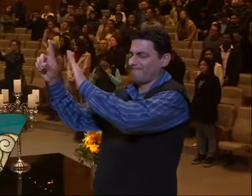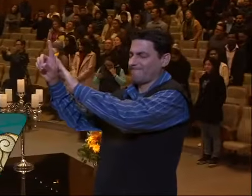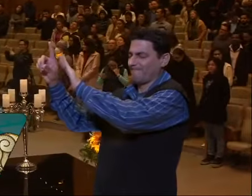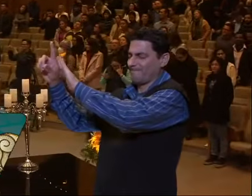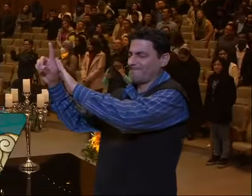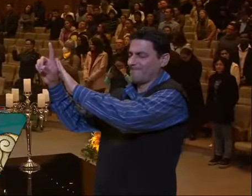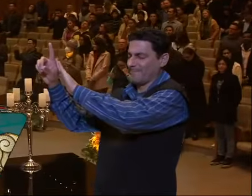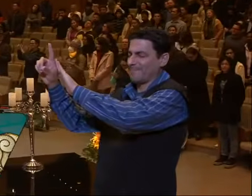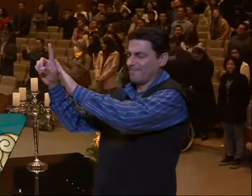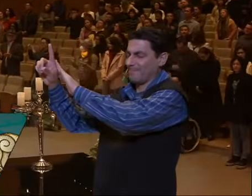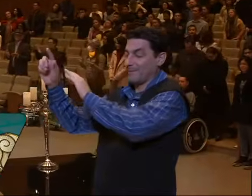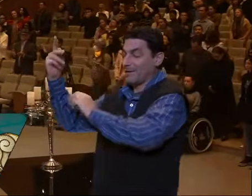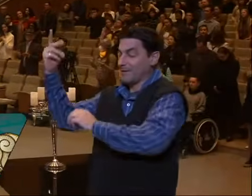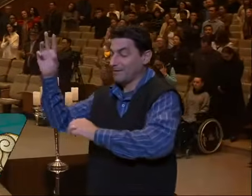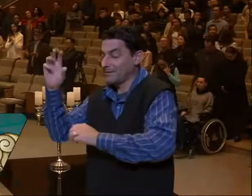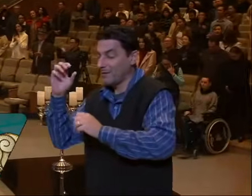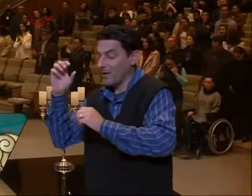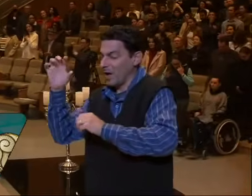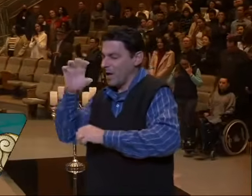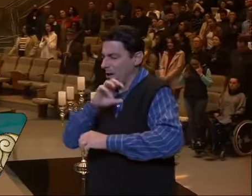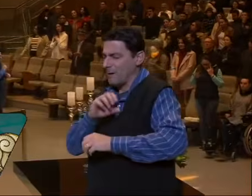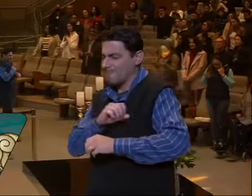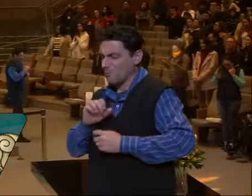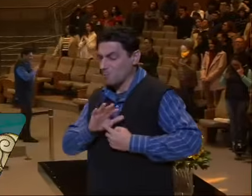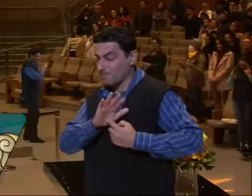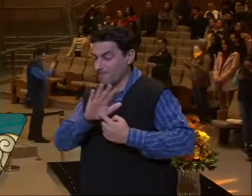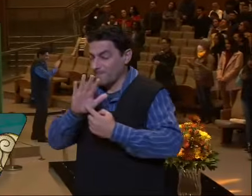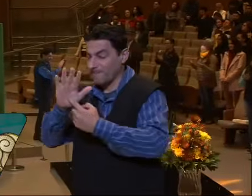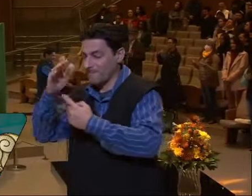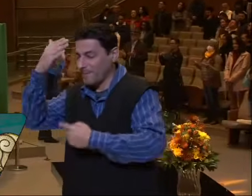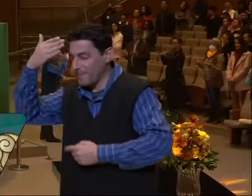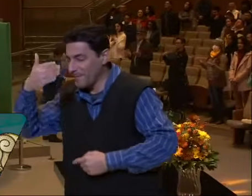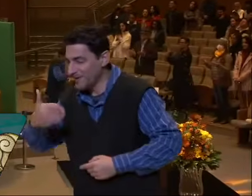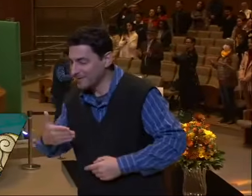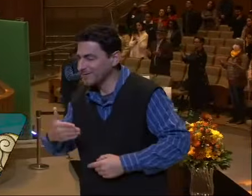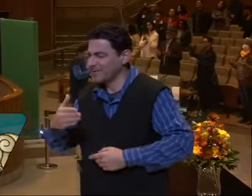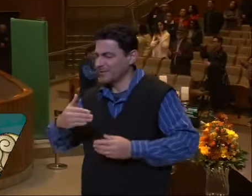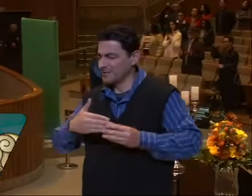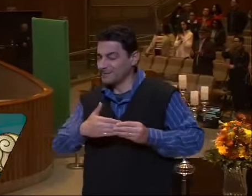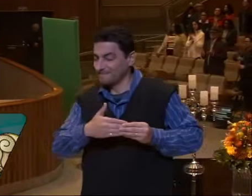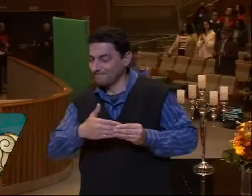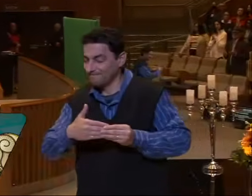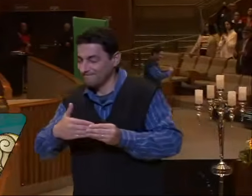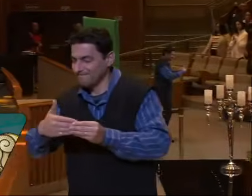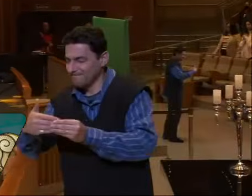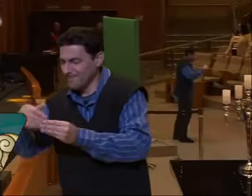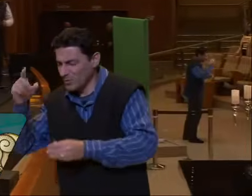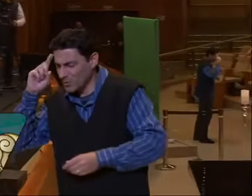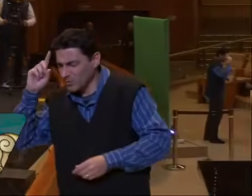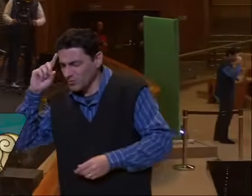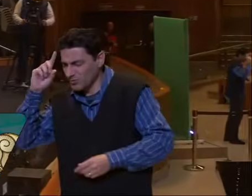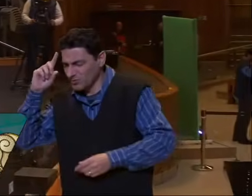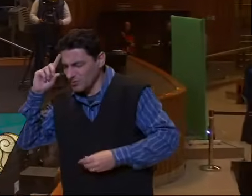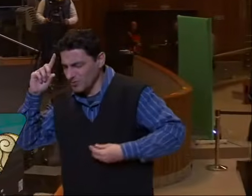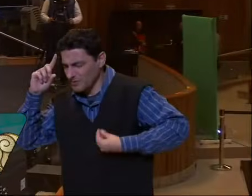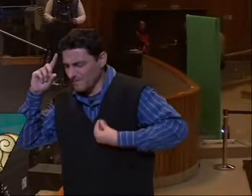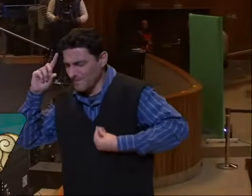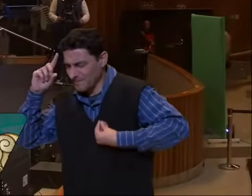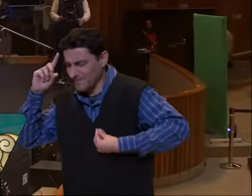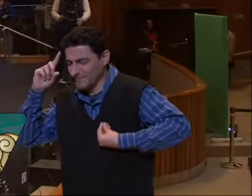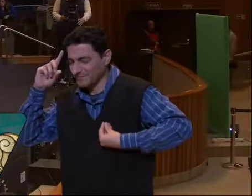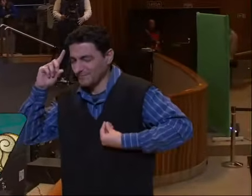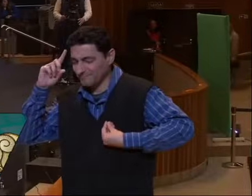teu amor, que a tua graça, que a tua presença me acompanhem todos os dias da minha vida. Eu quero